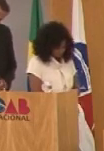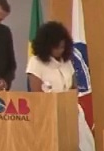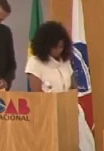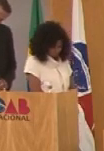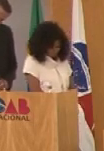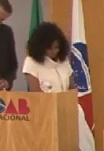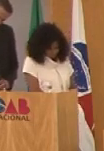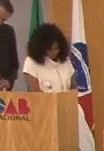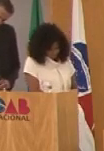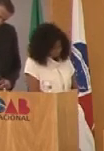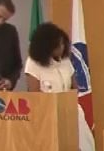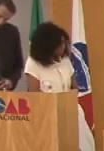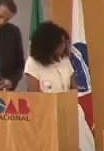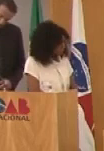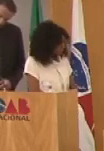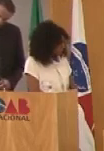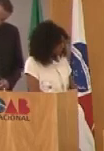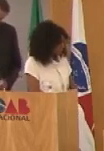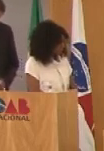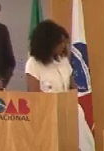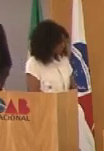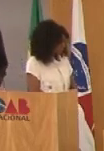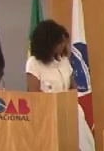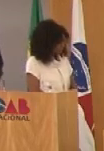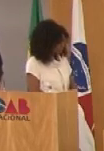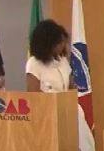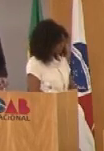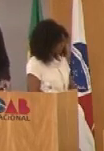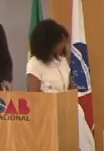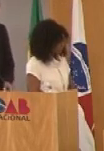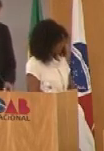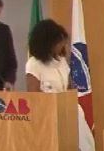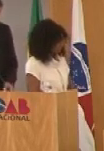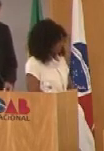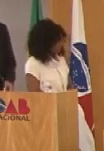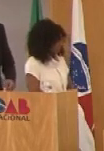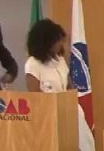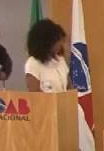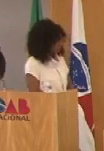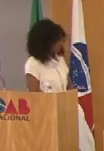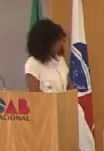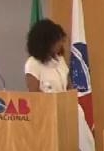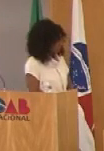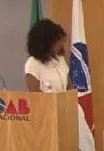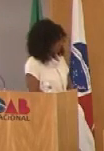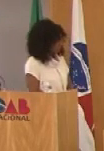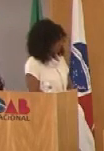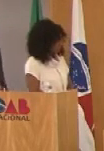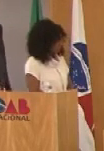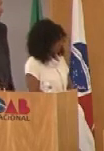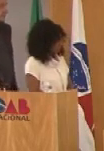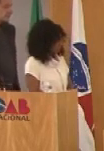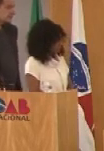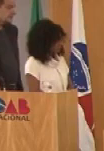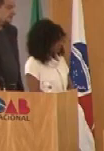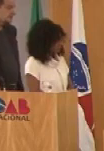que direcionam a propaganda estatal para determinadas emissoras e, enfim, outras